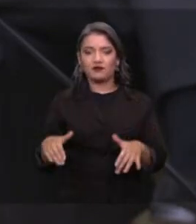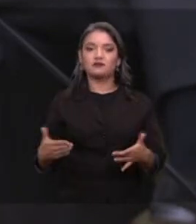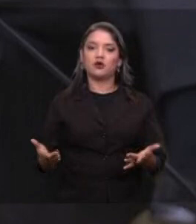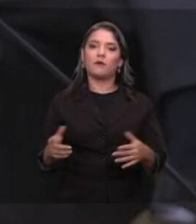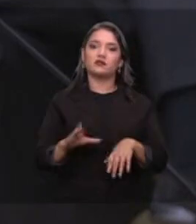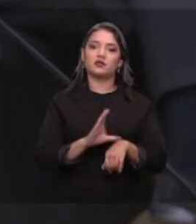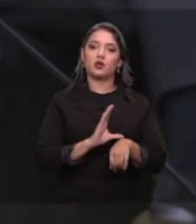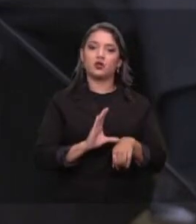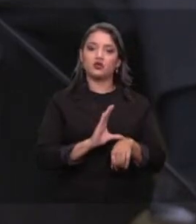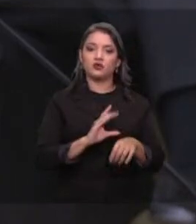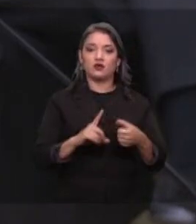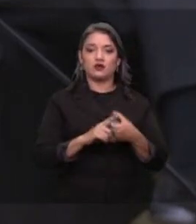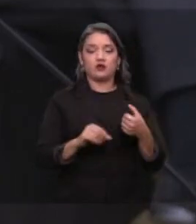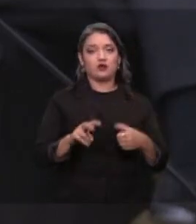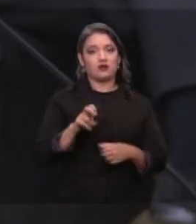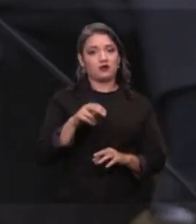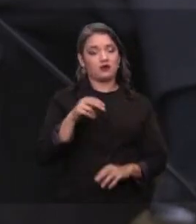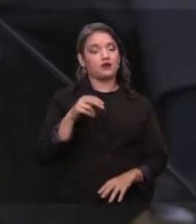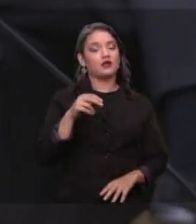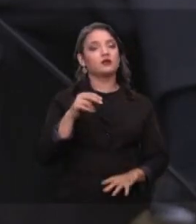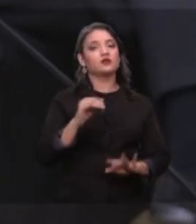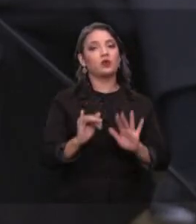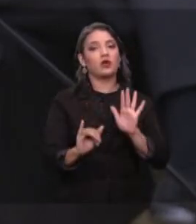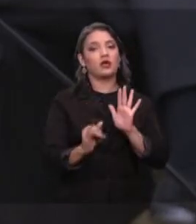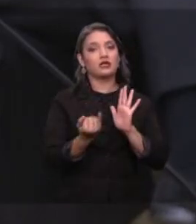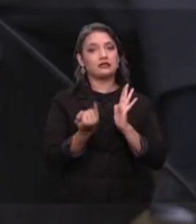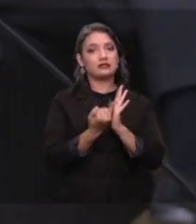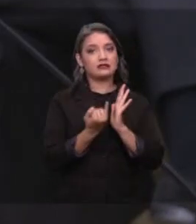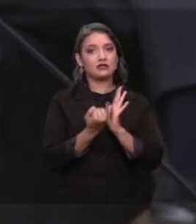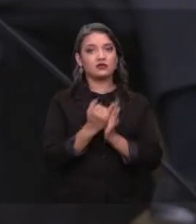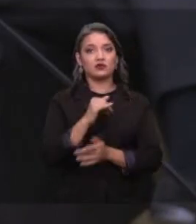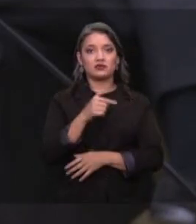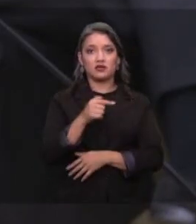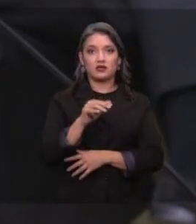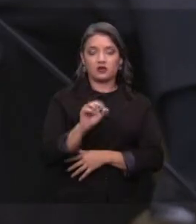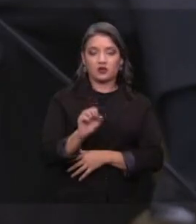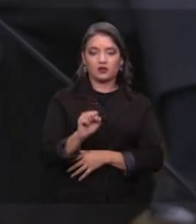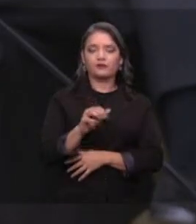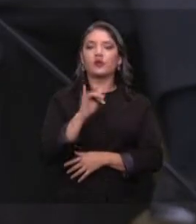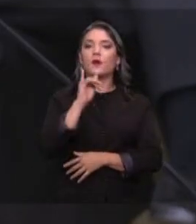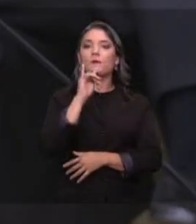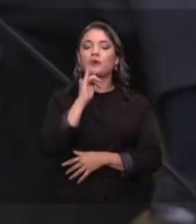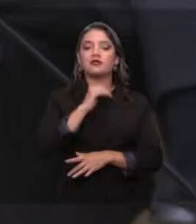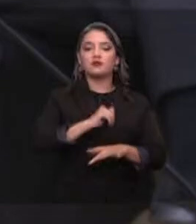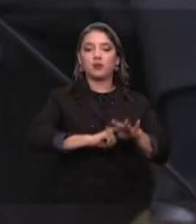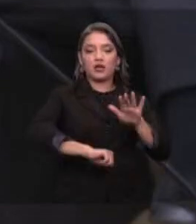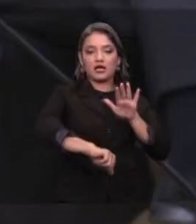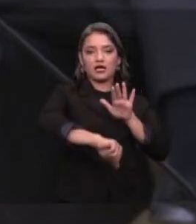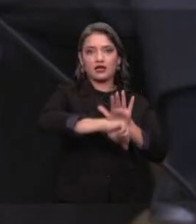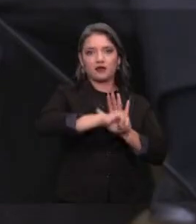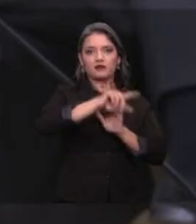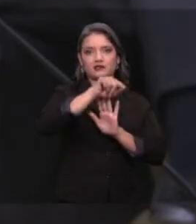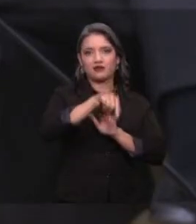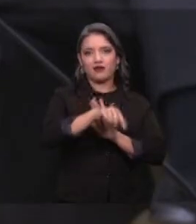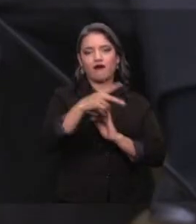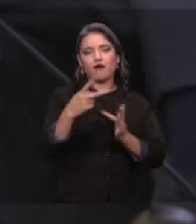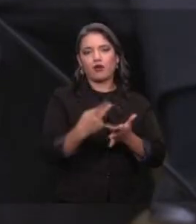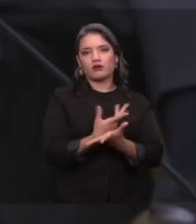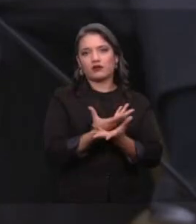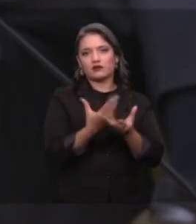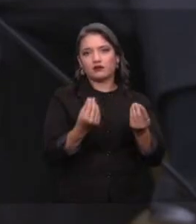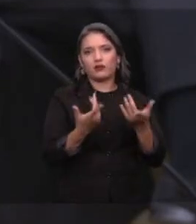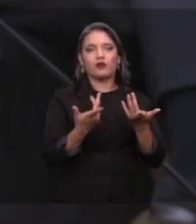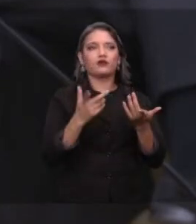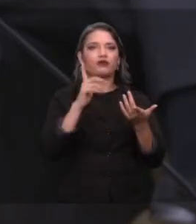artigo 5º, inciso 78. A título de exemplo, em crimes de colarinho branco tão frequentes, o